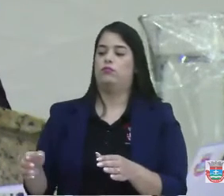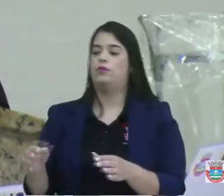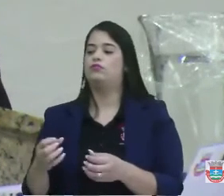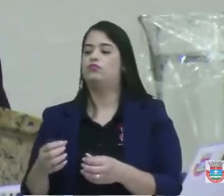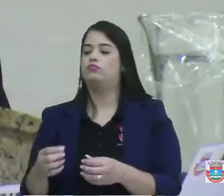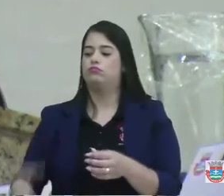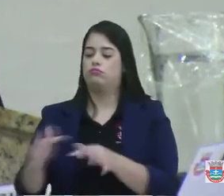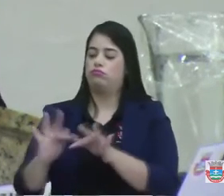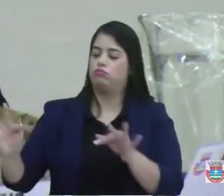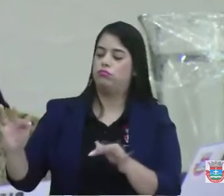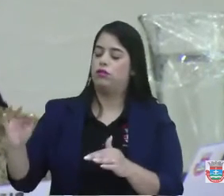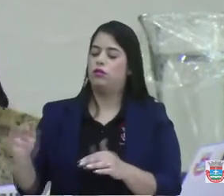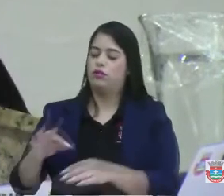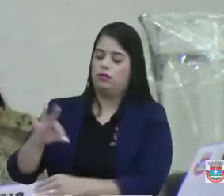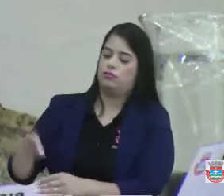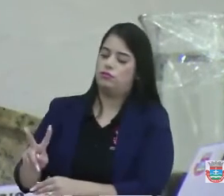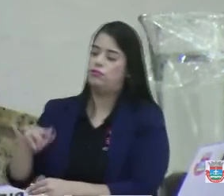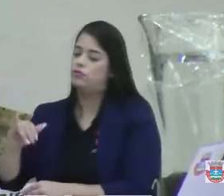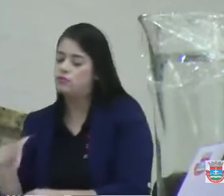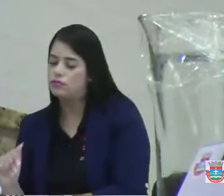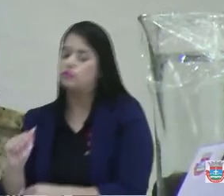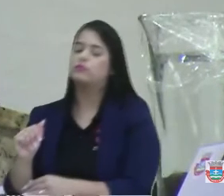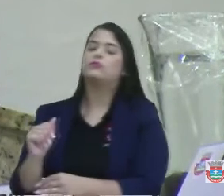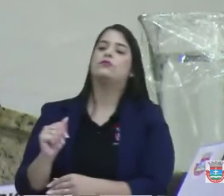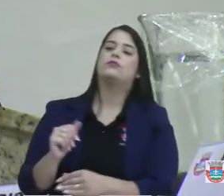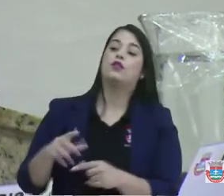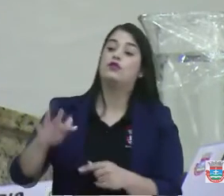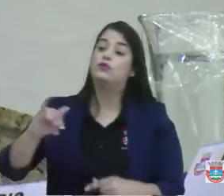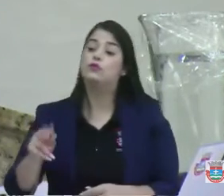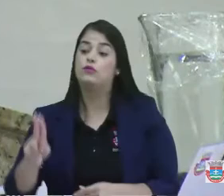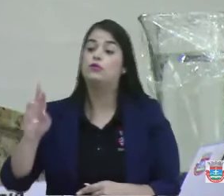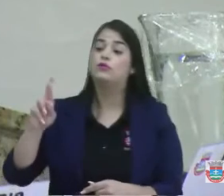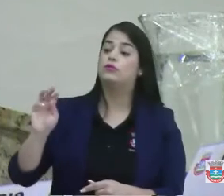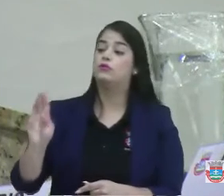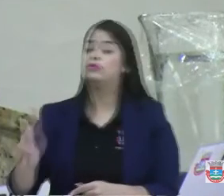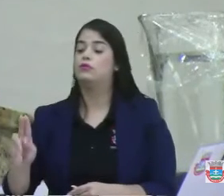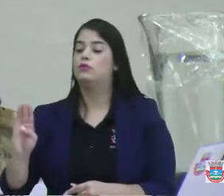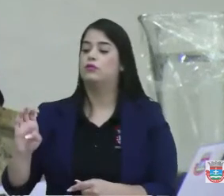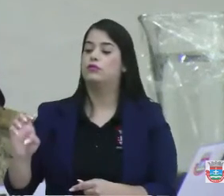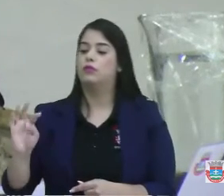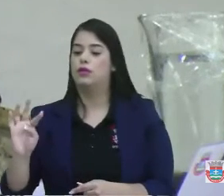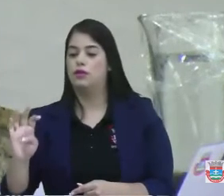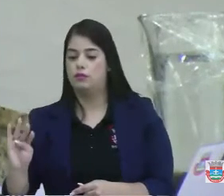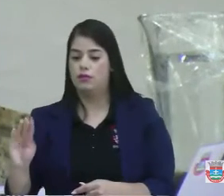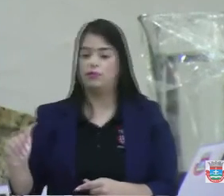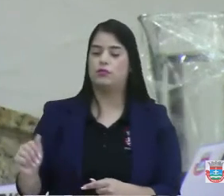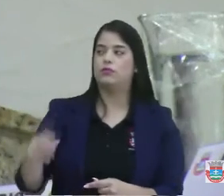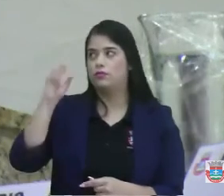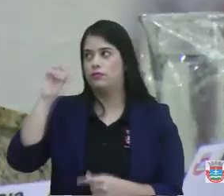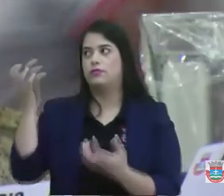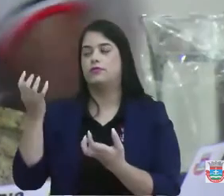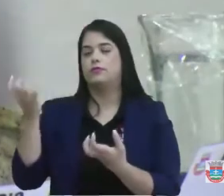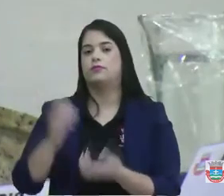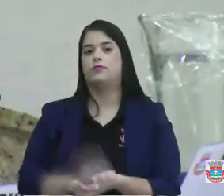o gama Jurubeba que é quarta já pedi também eu coloquei requerimento Mas vai ser feitas reformas se Deus quiser